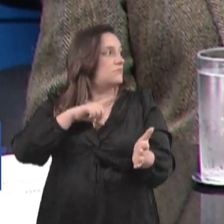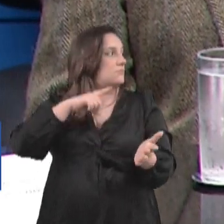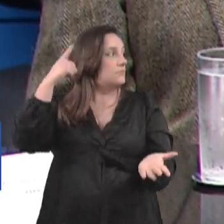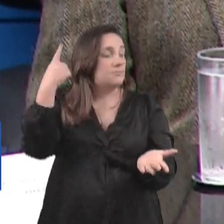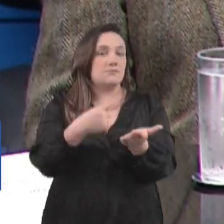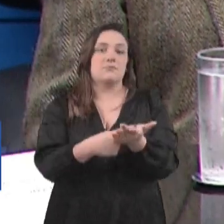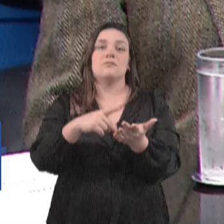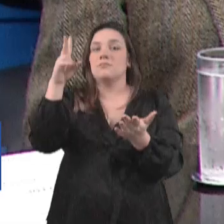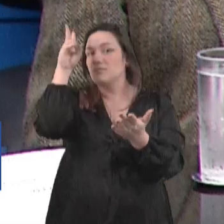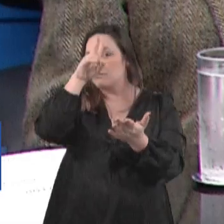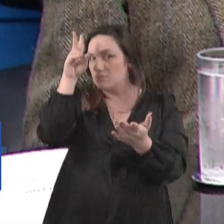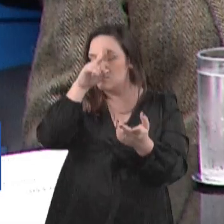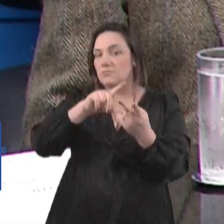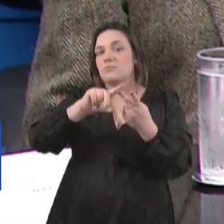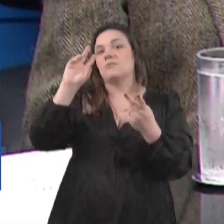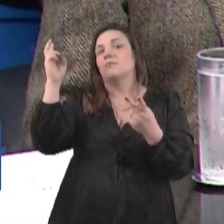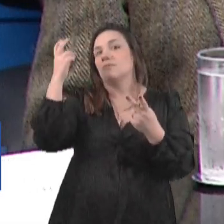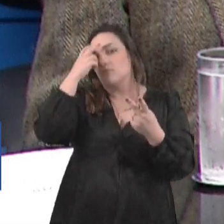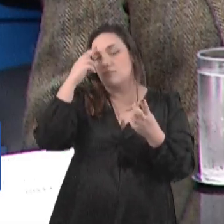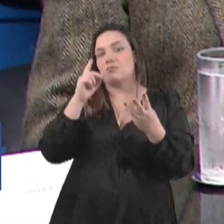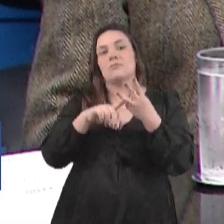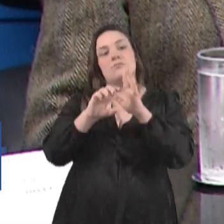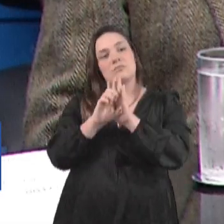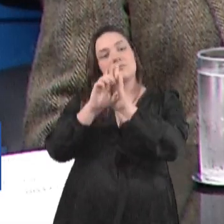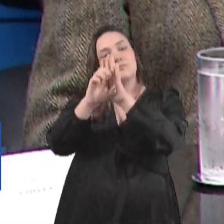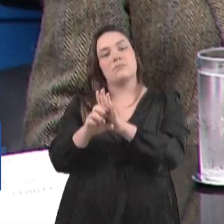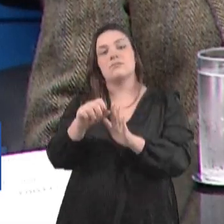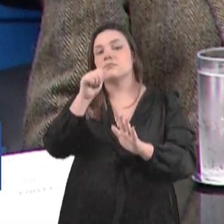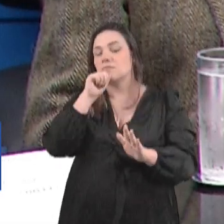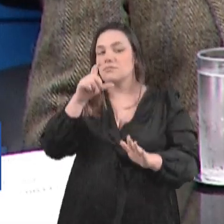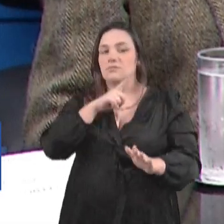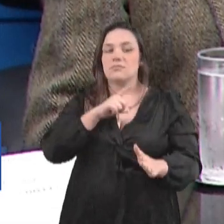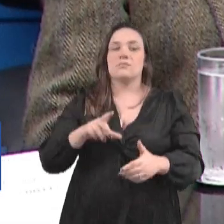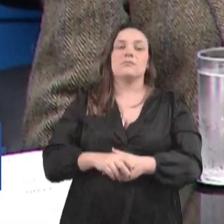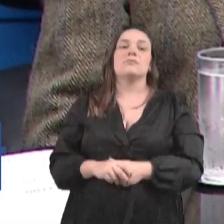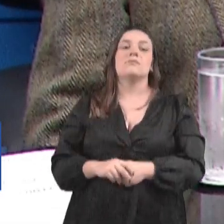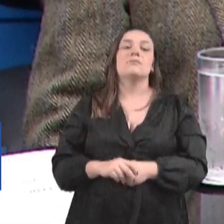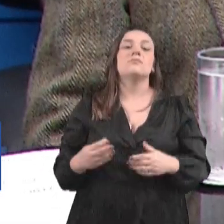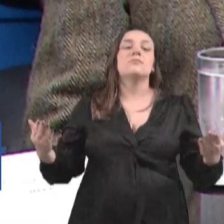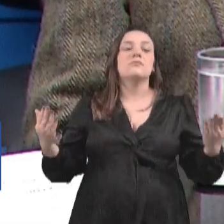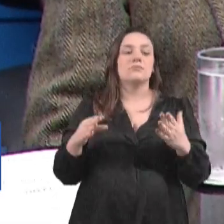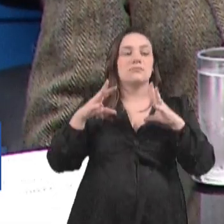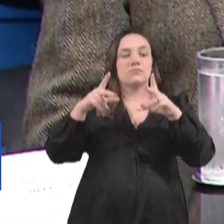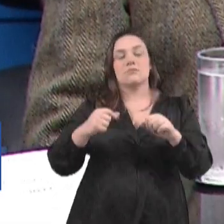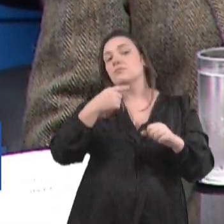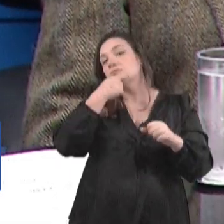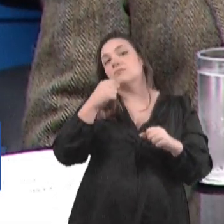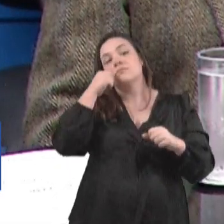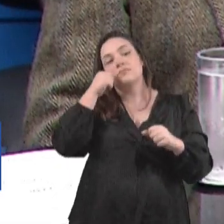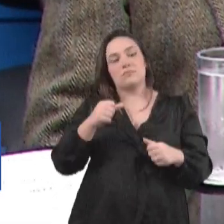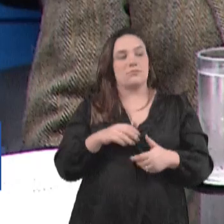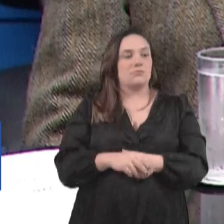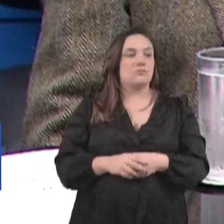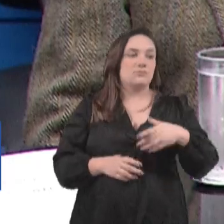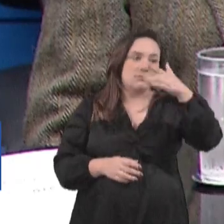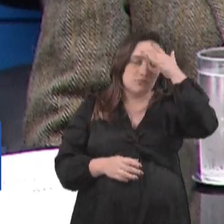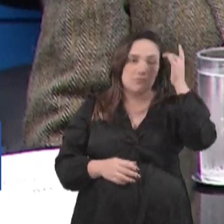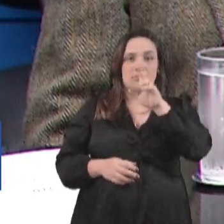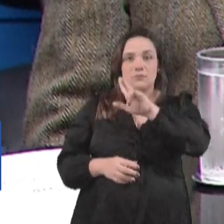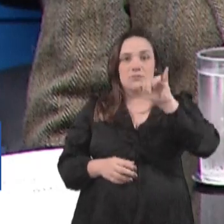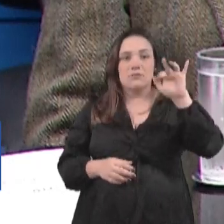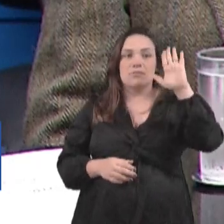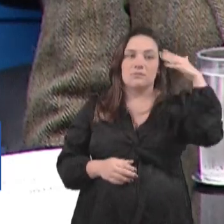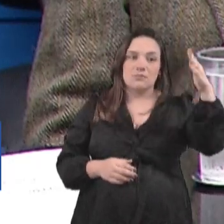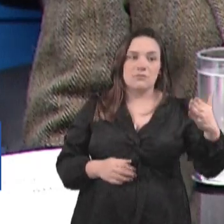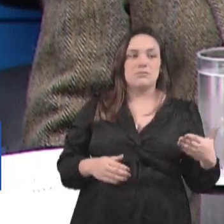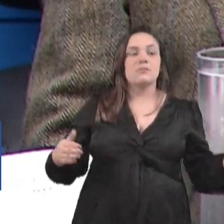a história, com a cultura e com os exemplos que a edificam. Senhoras e senhores, cada um dos homenageados